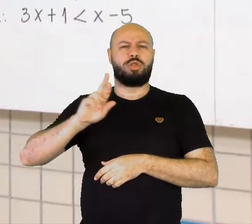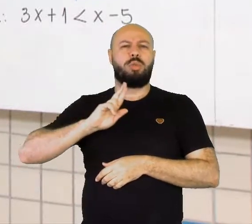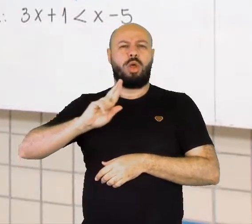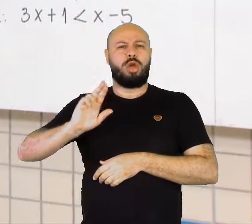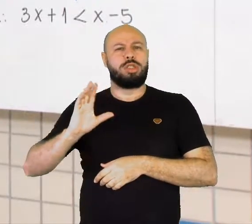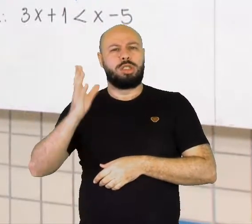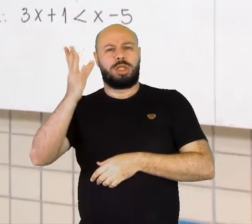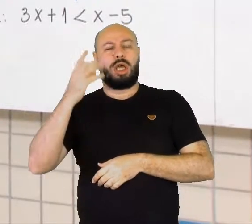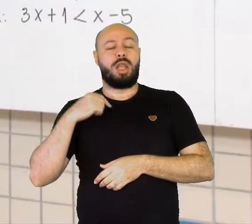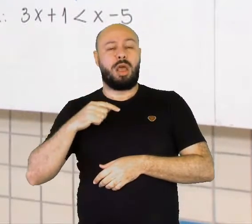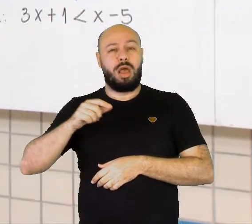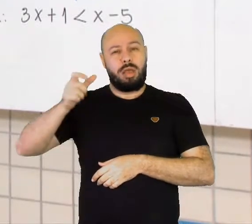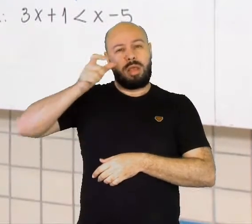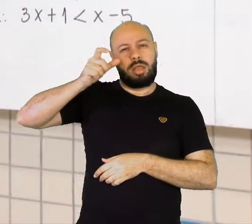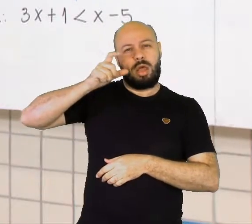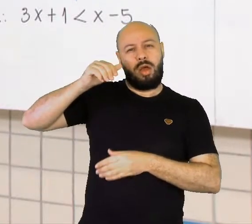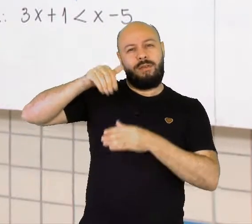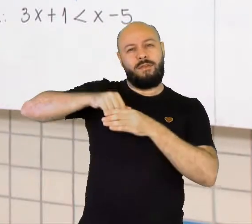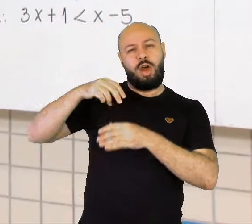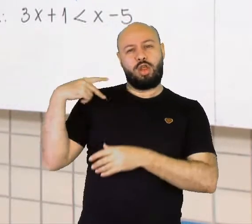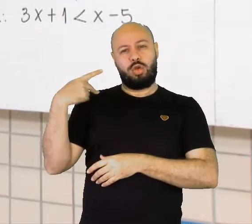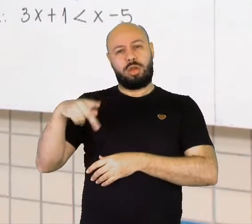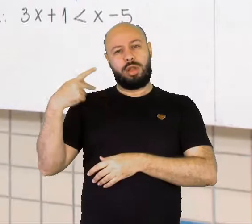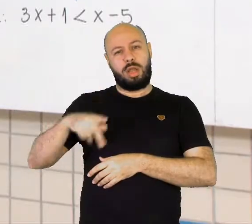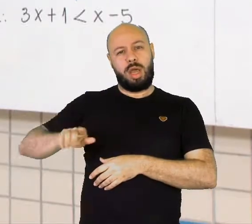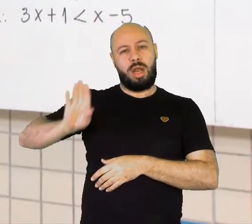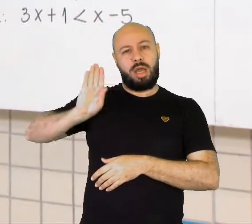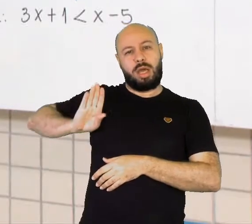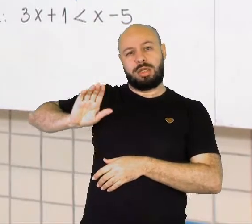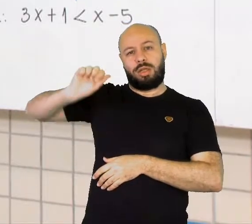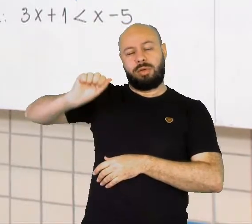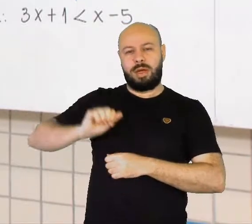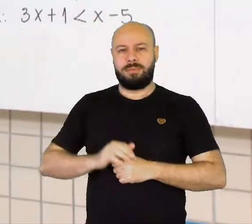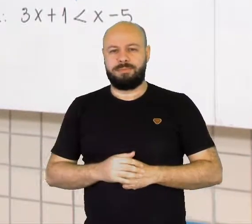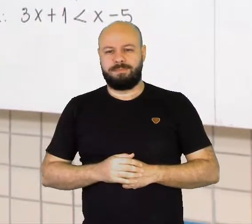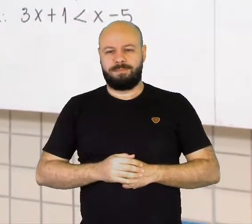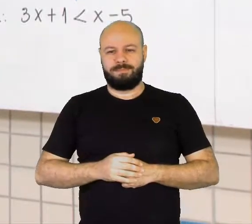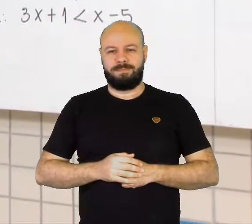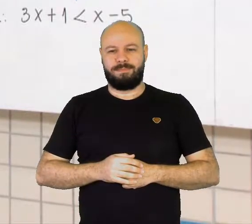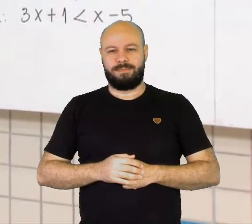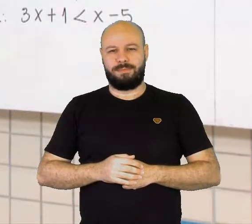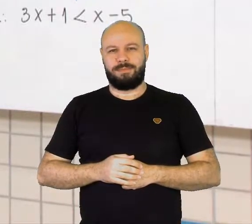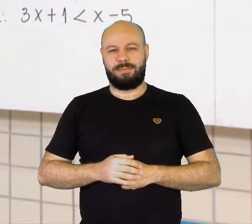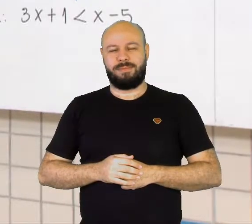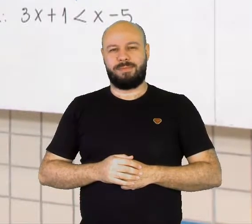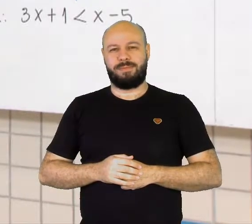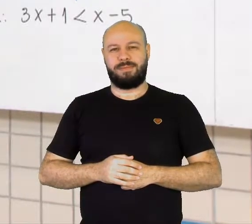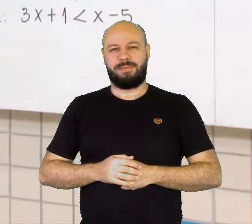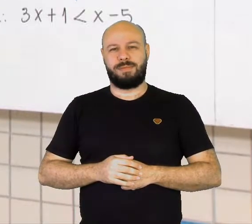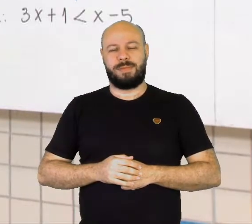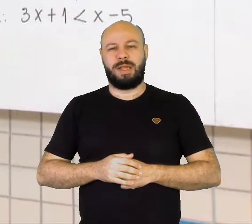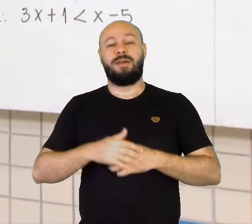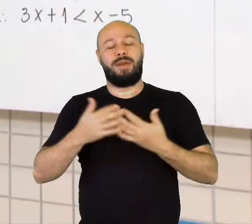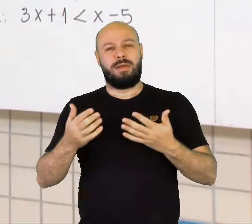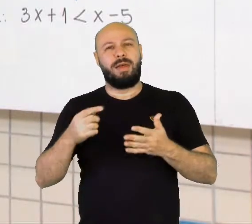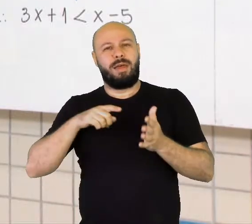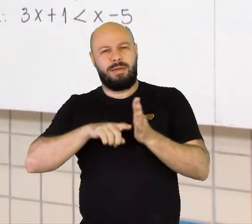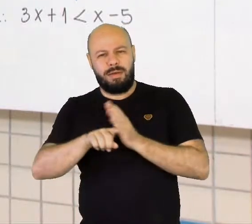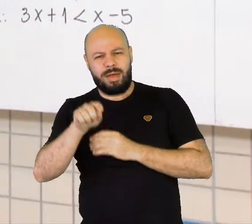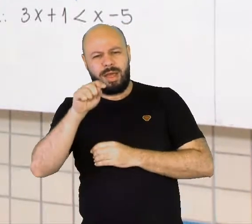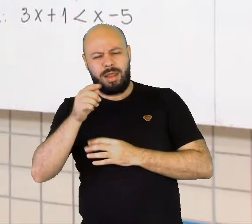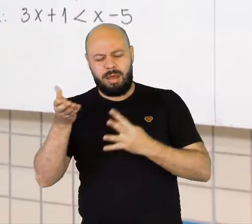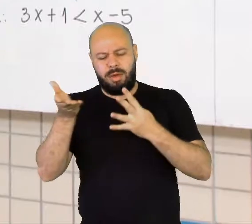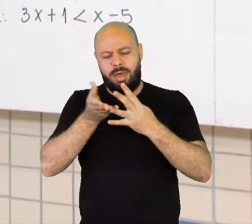quantidade de intenções de voto do candidato A. Então, vocês estão vendo aí que esse tipo de situação envolvendo